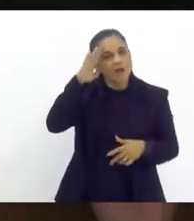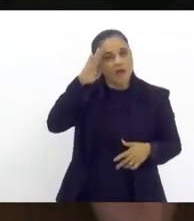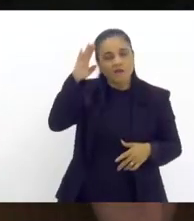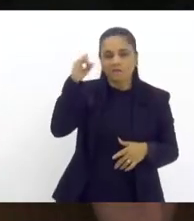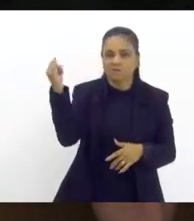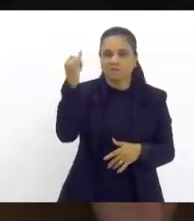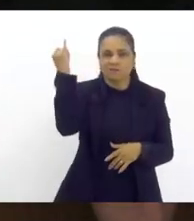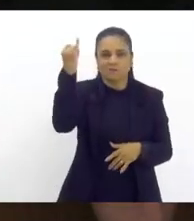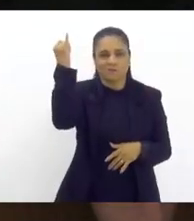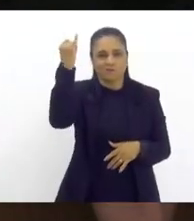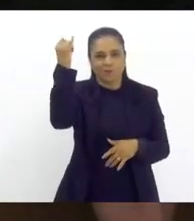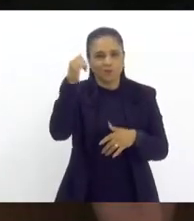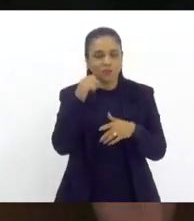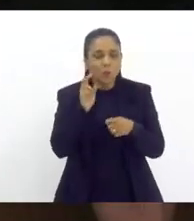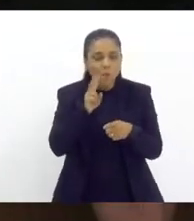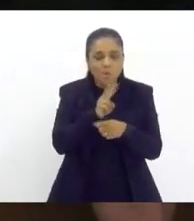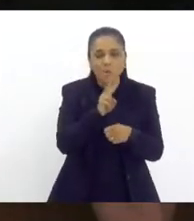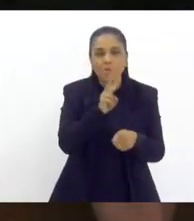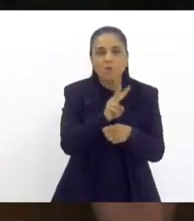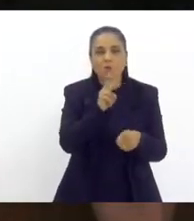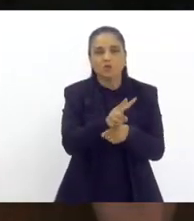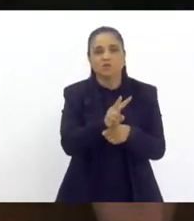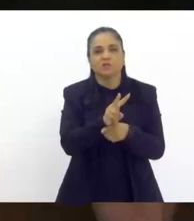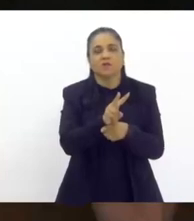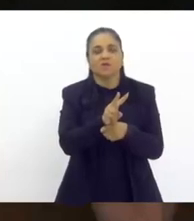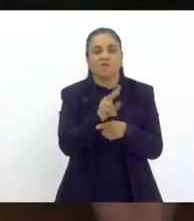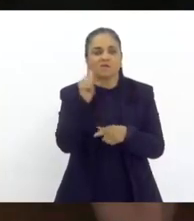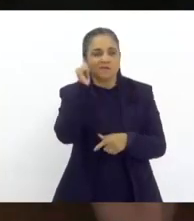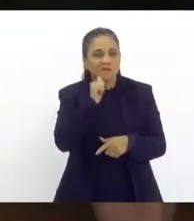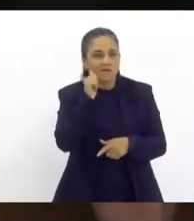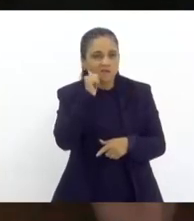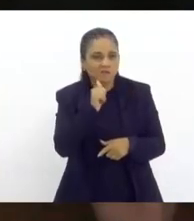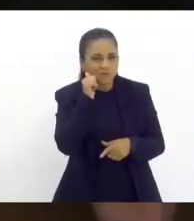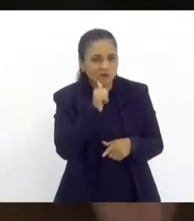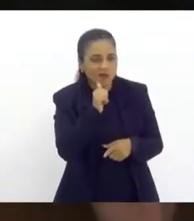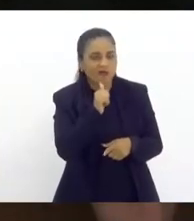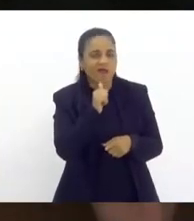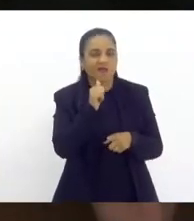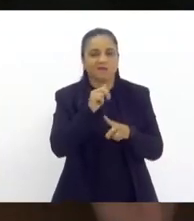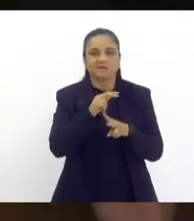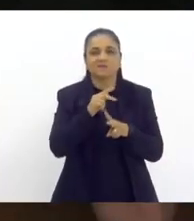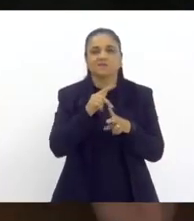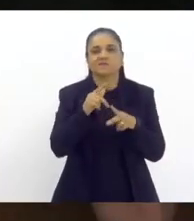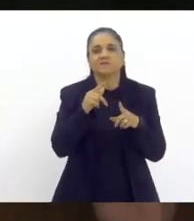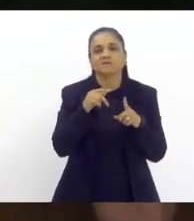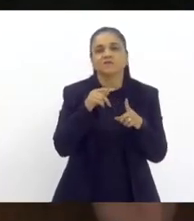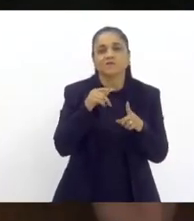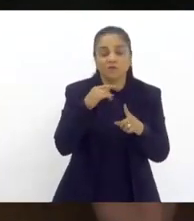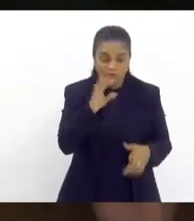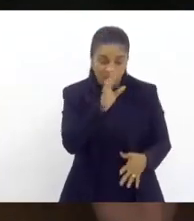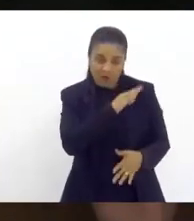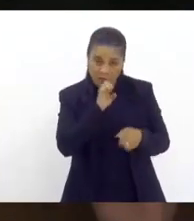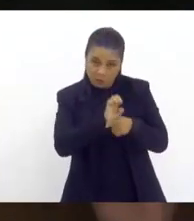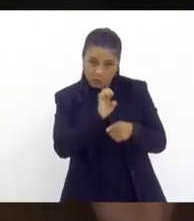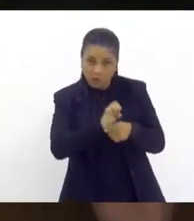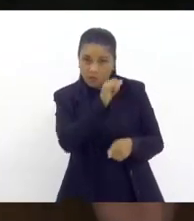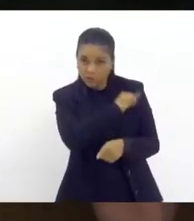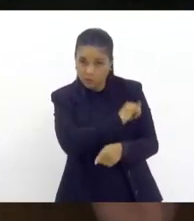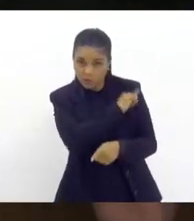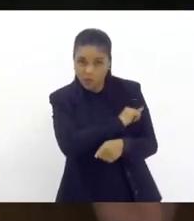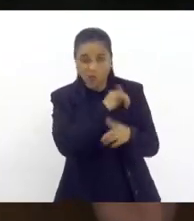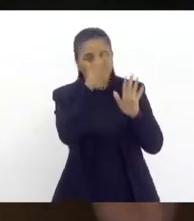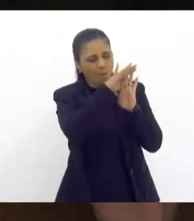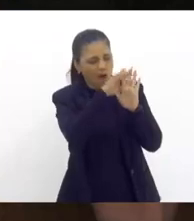a esses segmentos mais vulneráveis, sobretudo as mulheres fluminenses, e com uma agenda positiva de